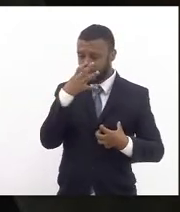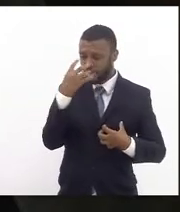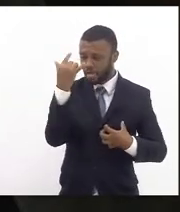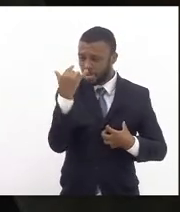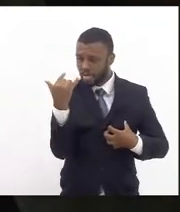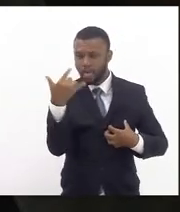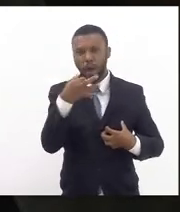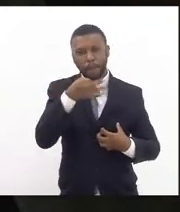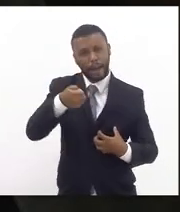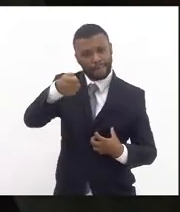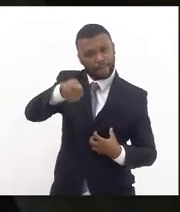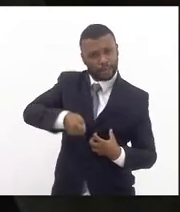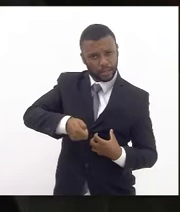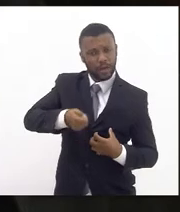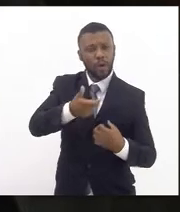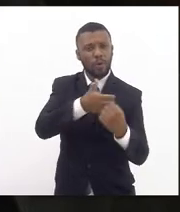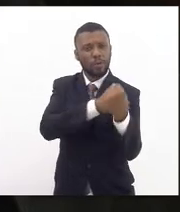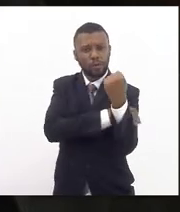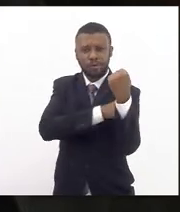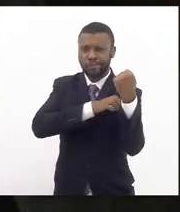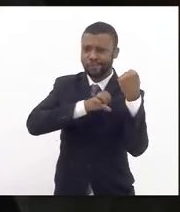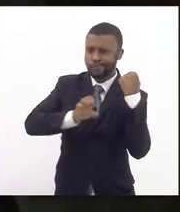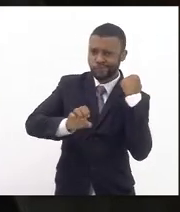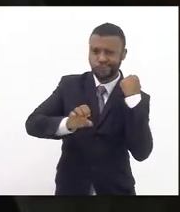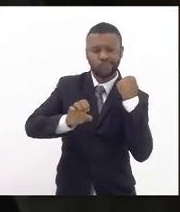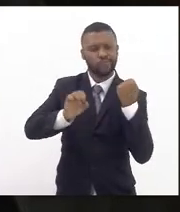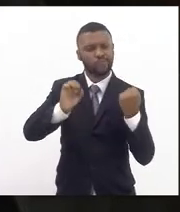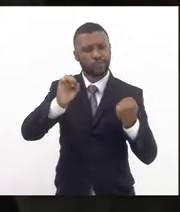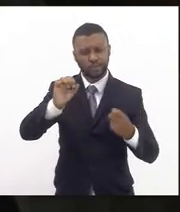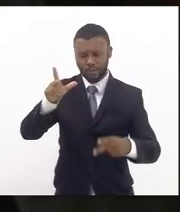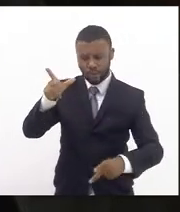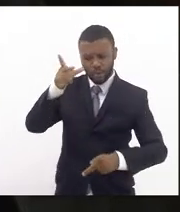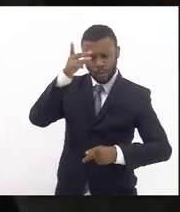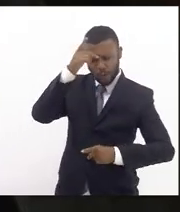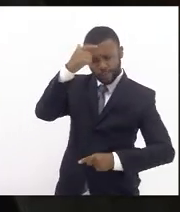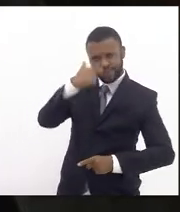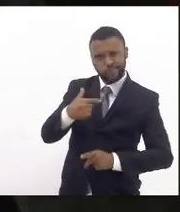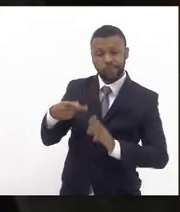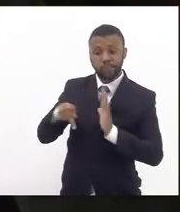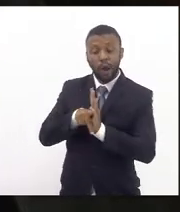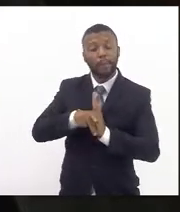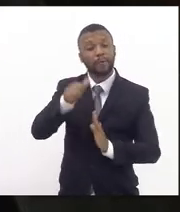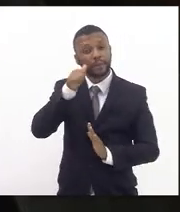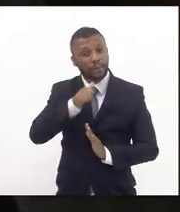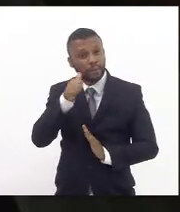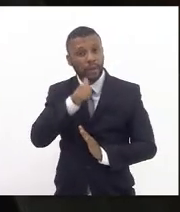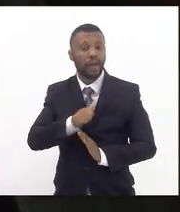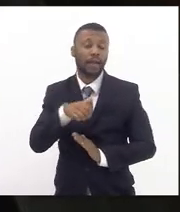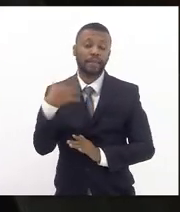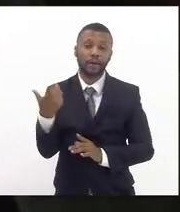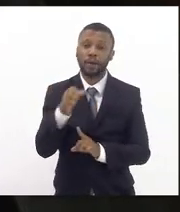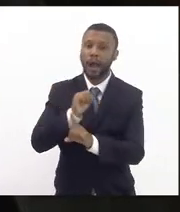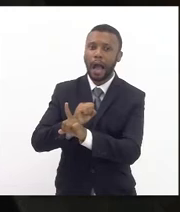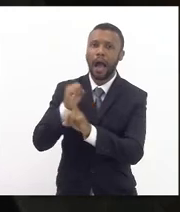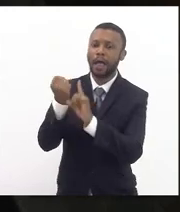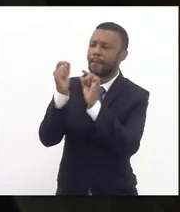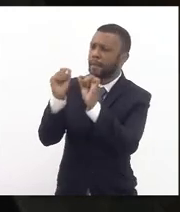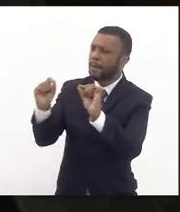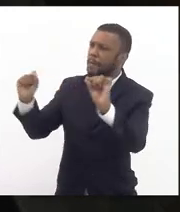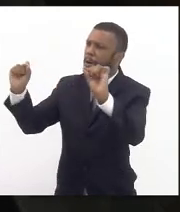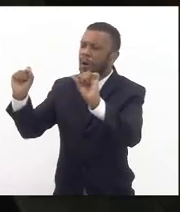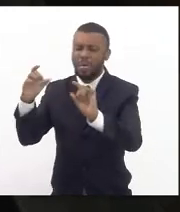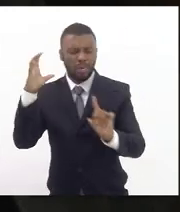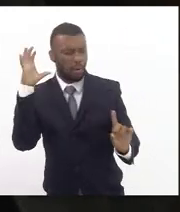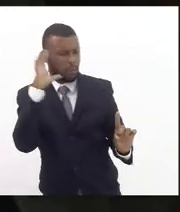uma afirmação de poder ou de personalidade feminina, então há uma pressão da sociedade em relação